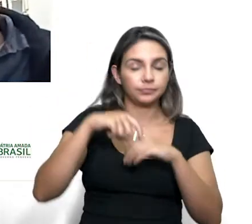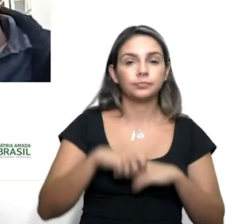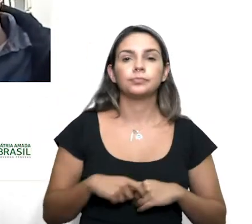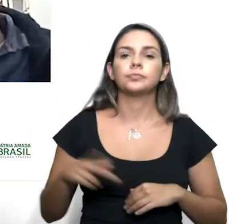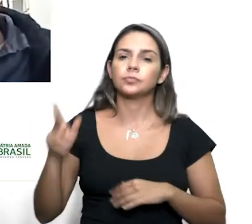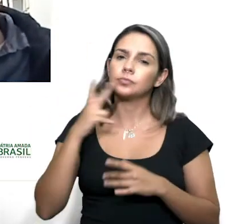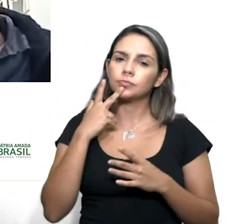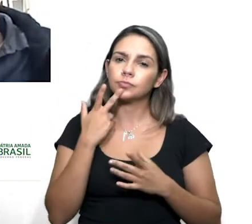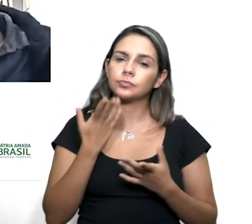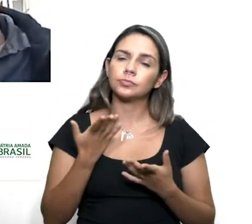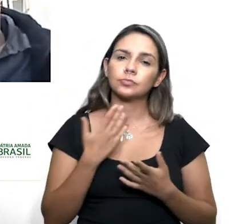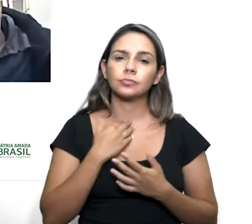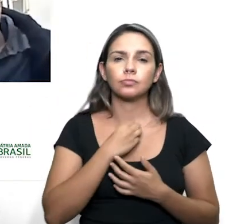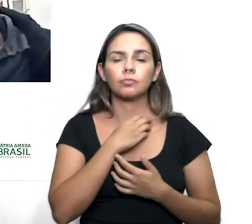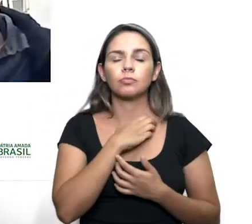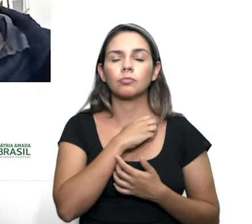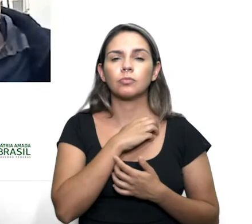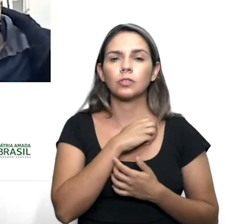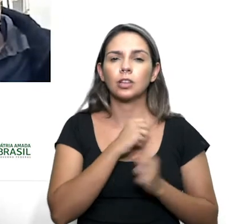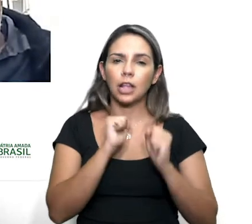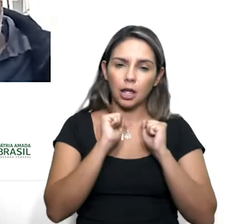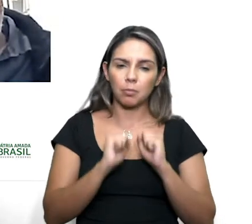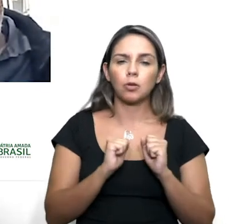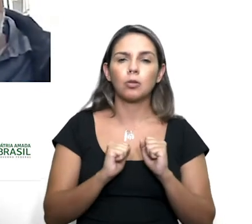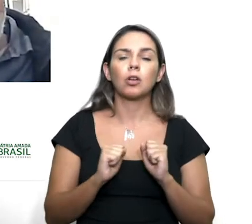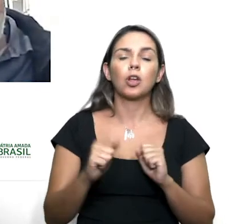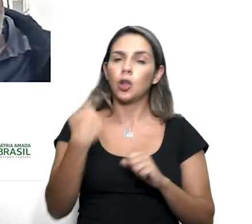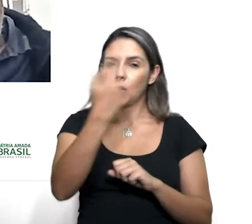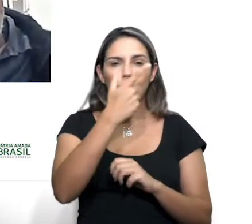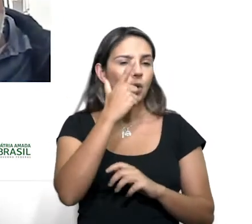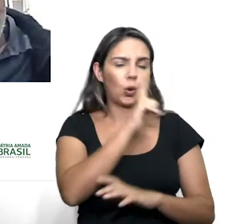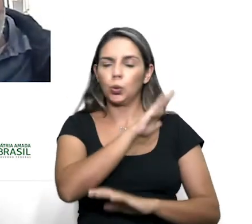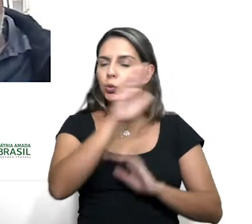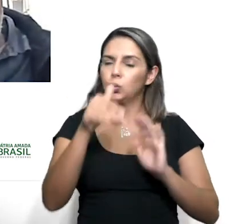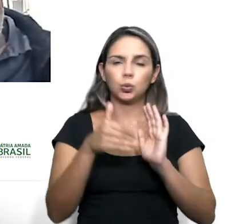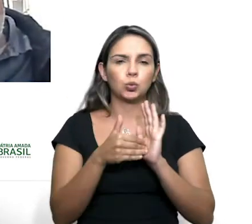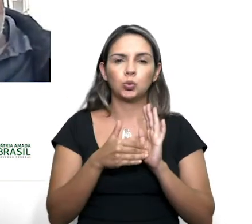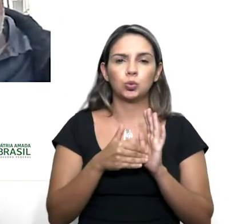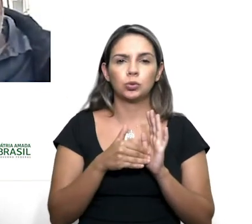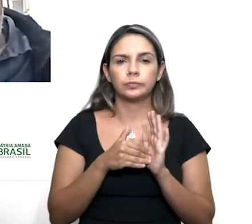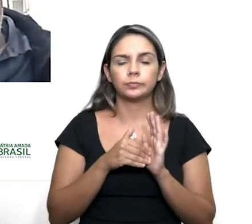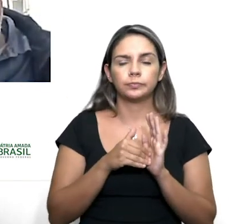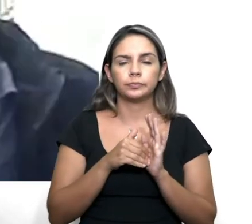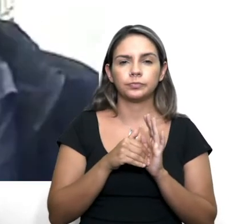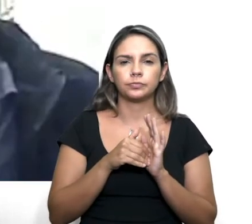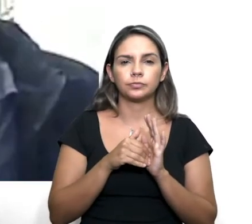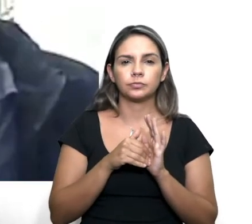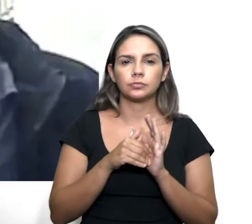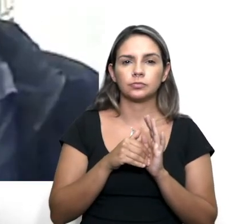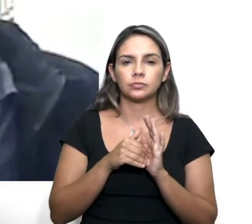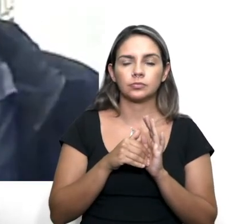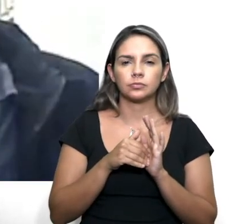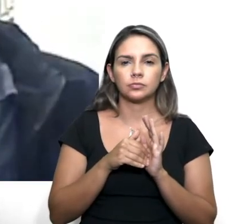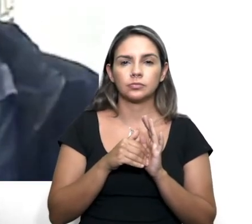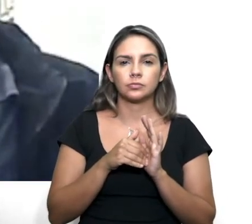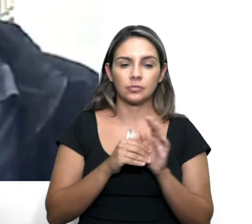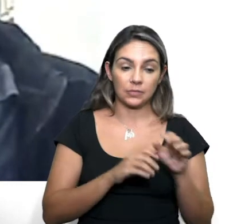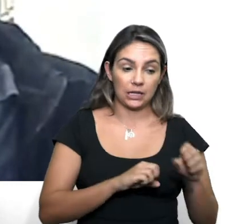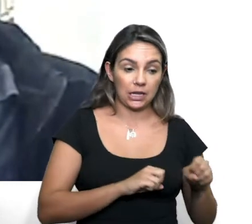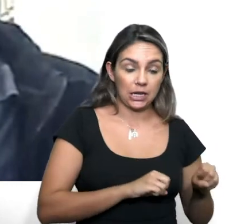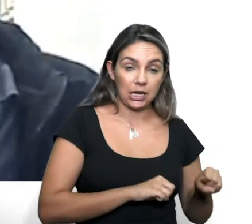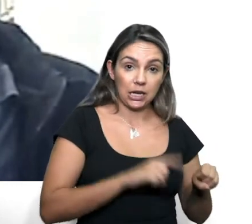É possível, quer dizer, é possível tudo. Se educar